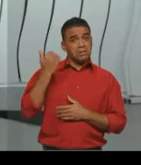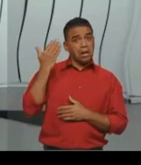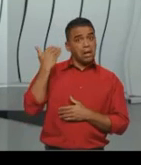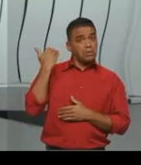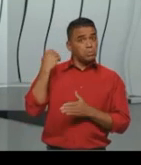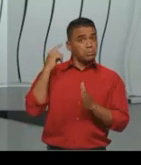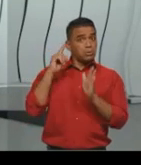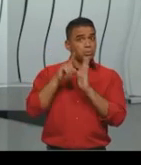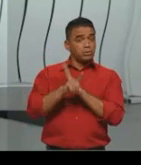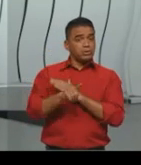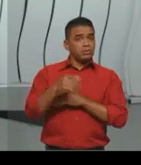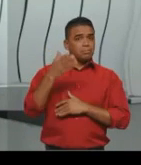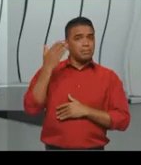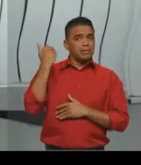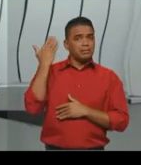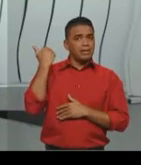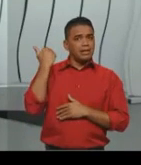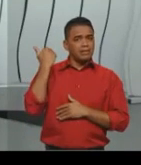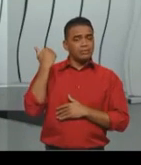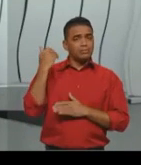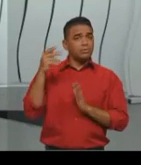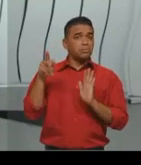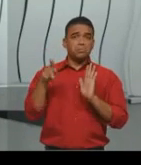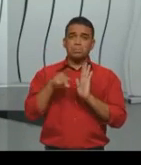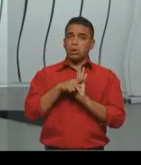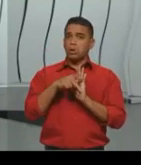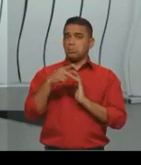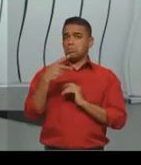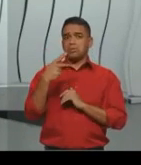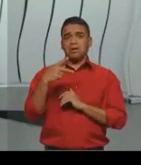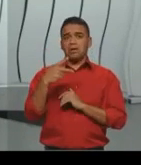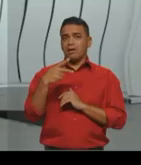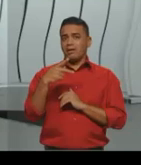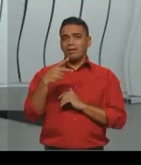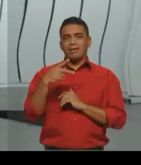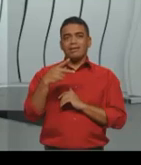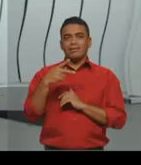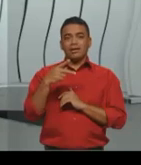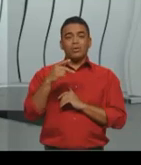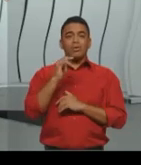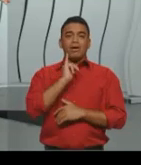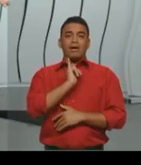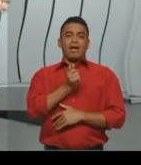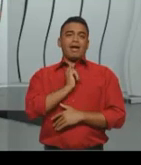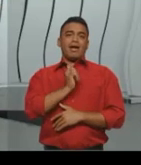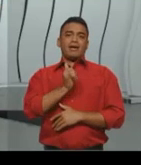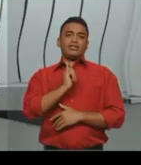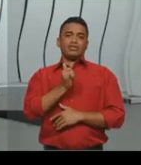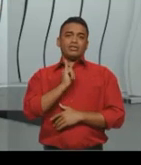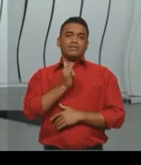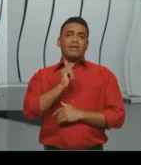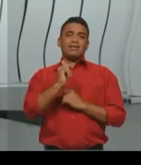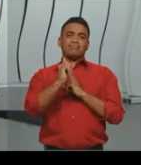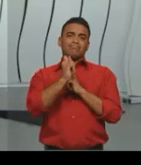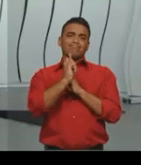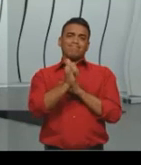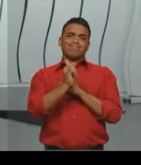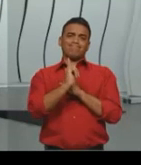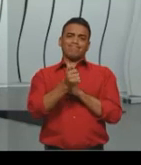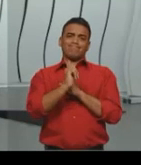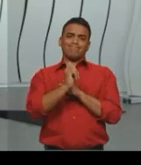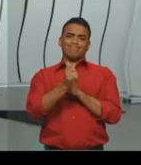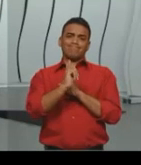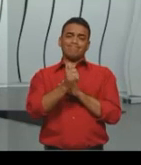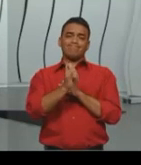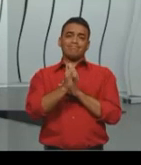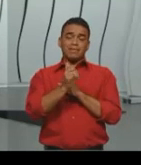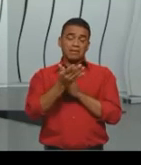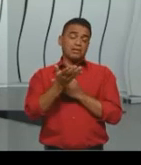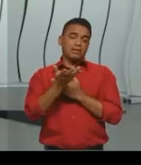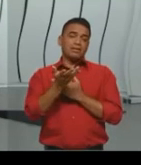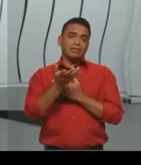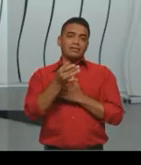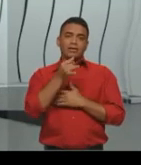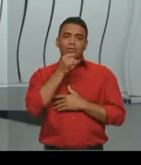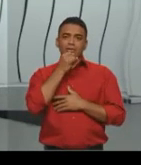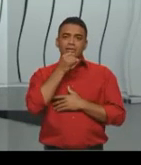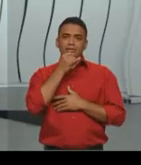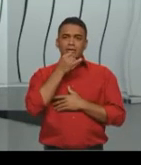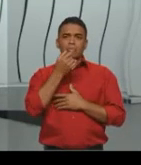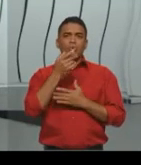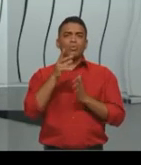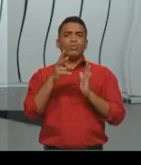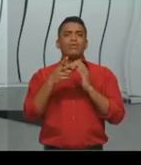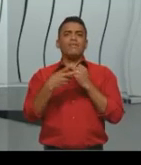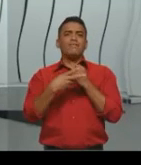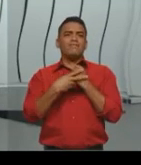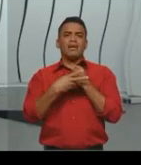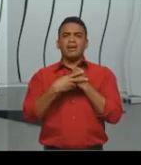Porque na biografia está uma narrativa, contando de coisas que aconteceram no passado. Então, o verbo mais usado é o passado. Tanto que eu usei aqui